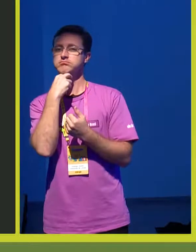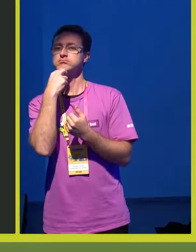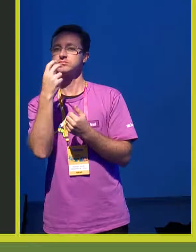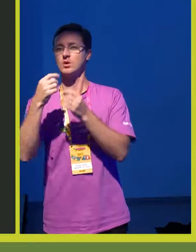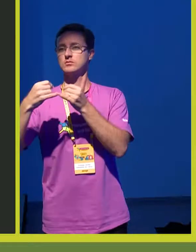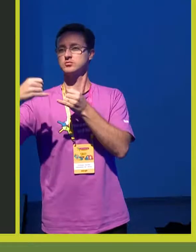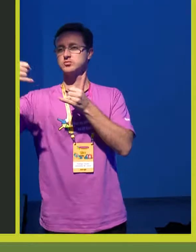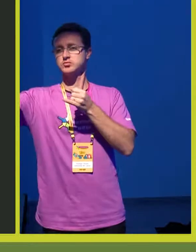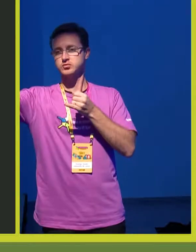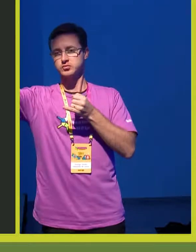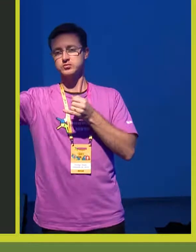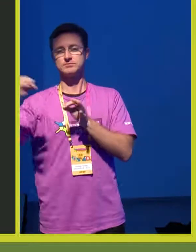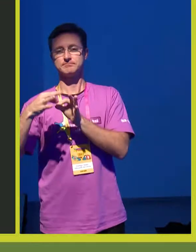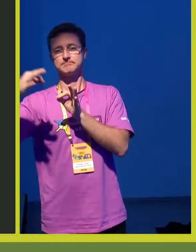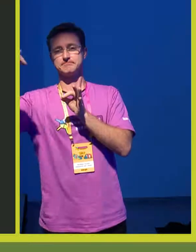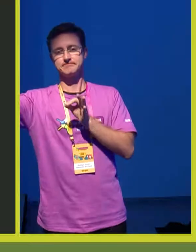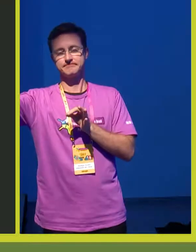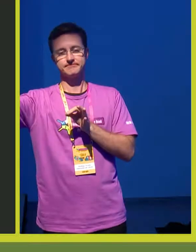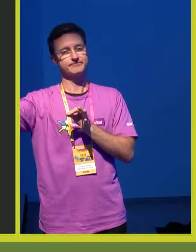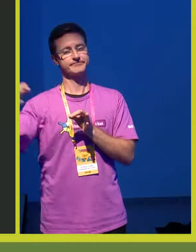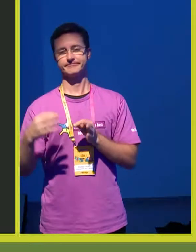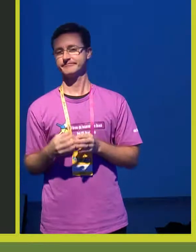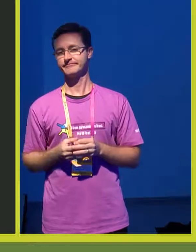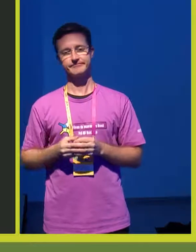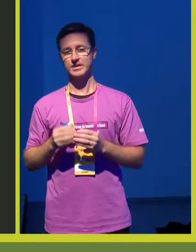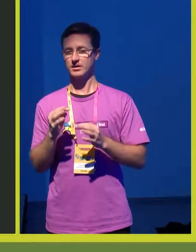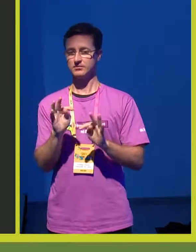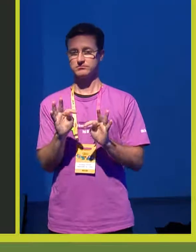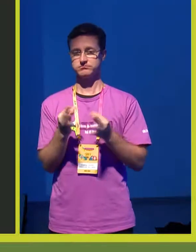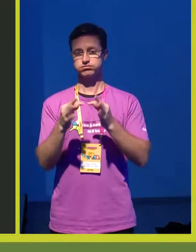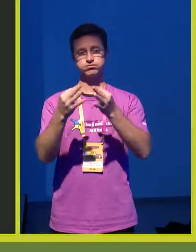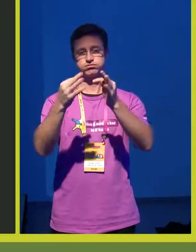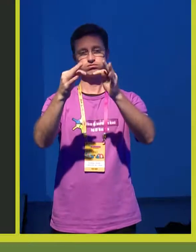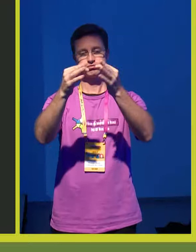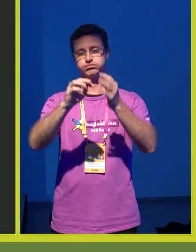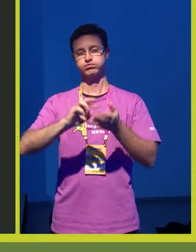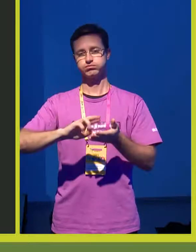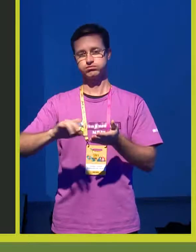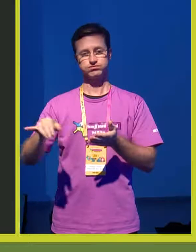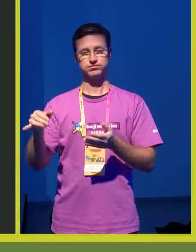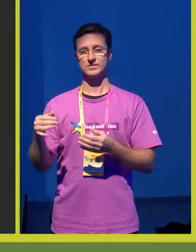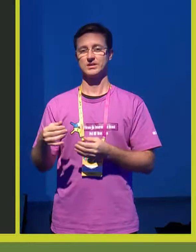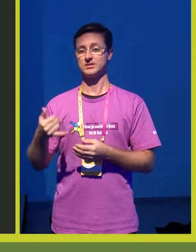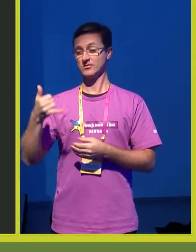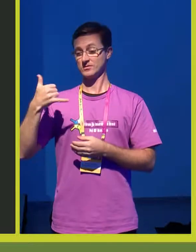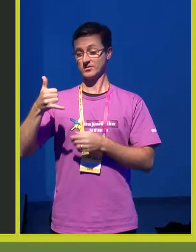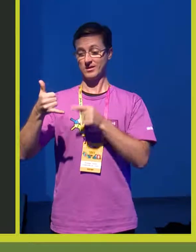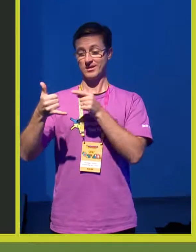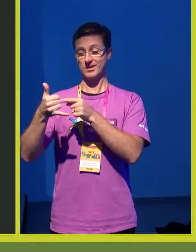permitindo diante do avanço tecnológico o avanço de múltiplas funções e isso